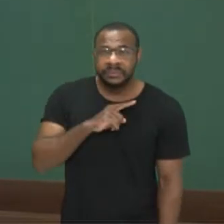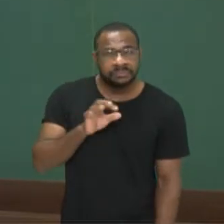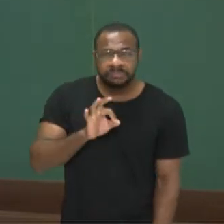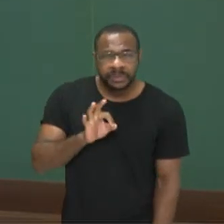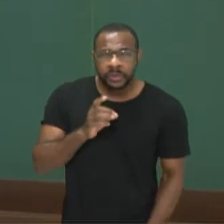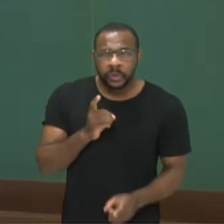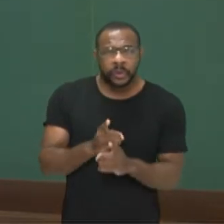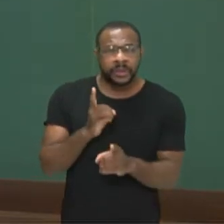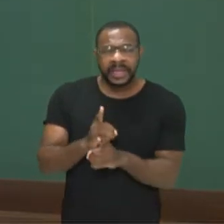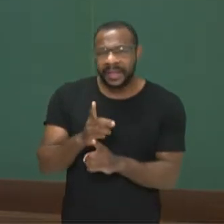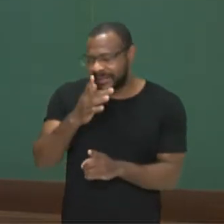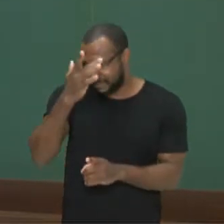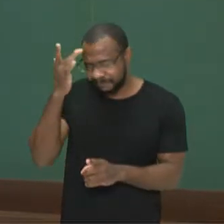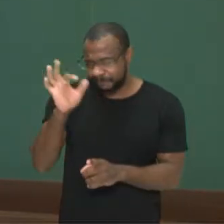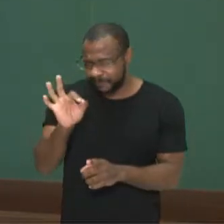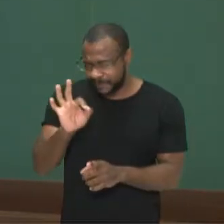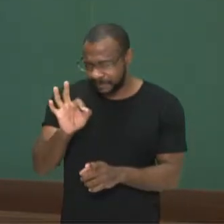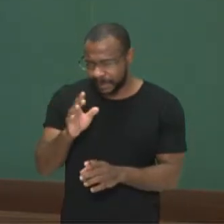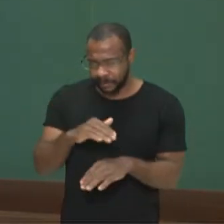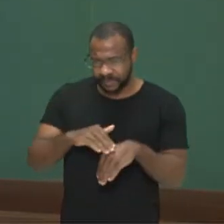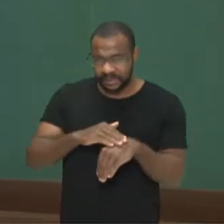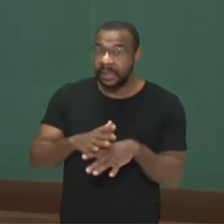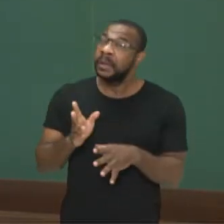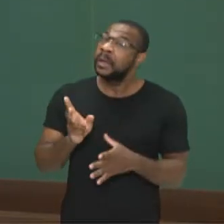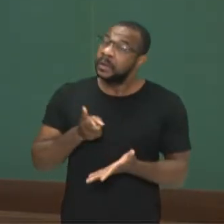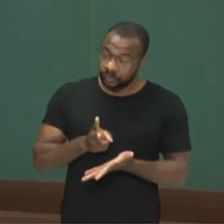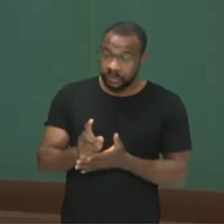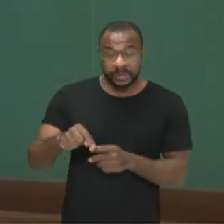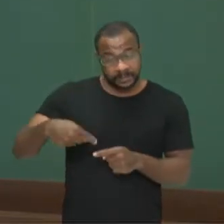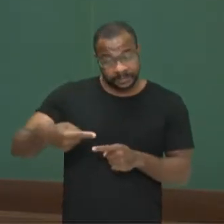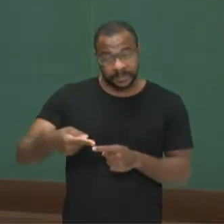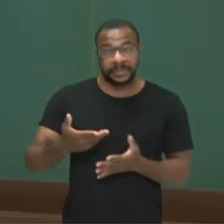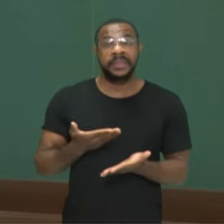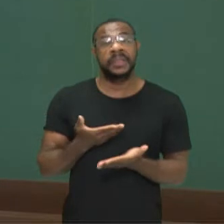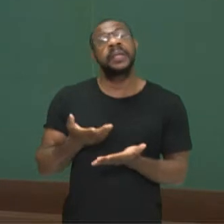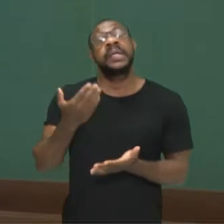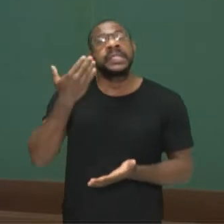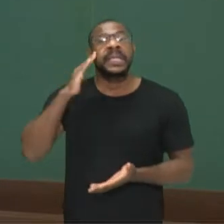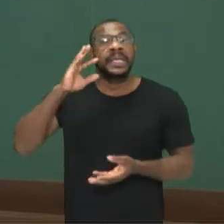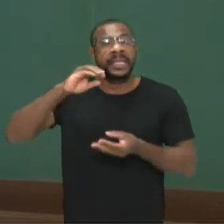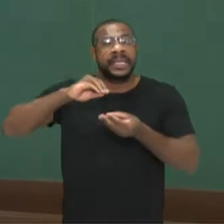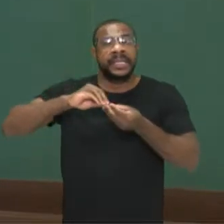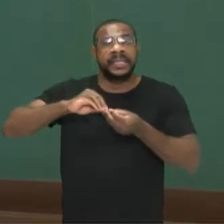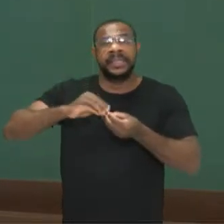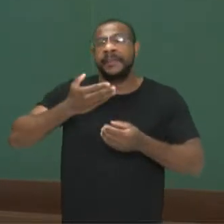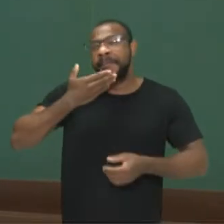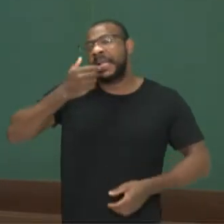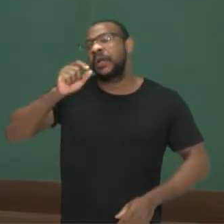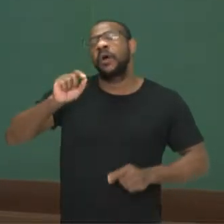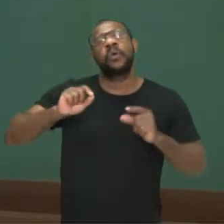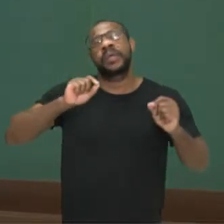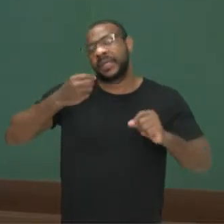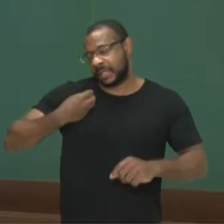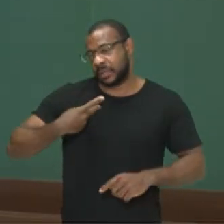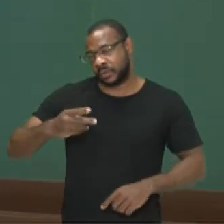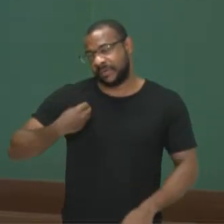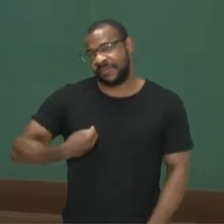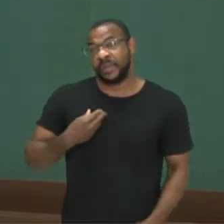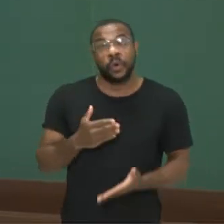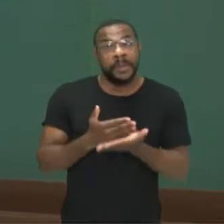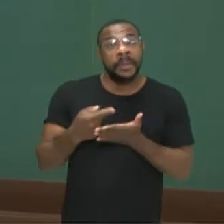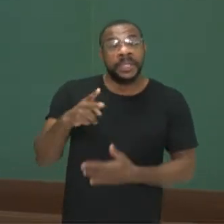encontrar ninguém, conversar, fica aí para você dar continuidade. Entender um pouco mais de você começa pelo seu